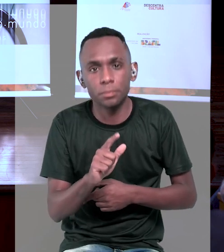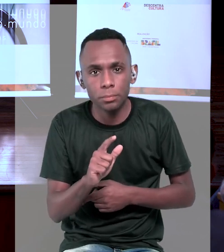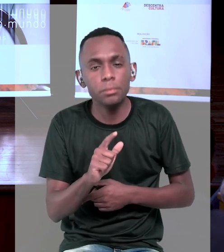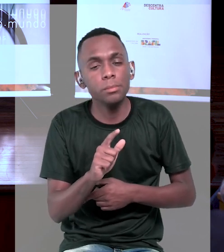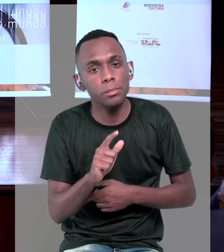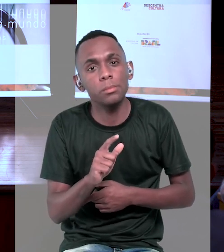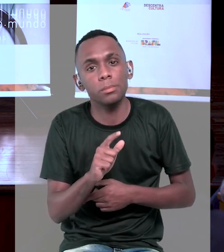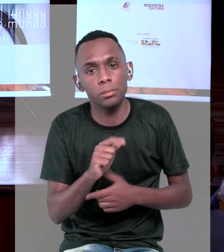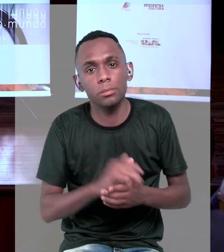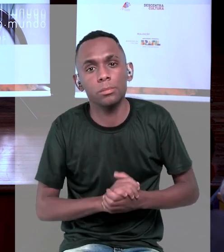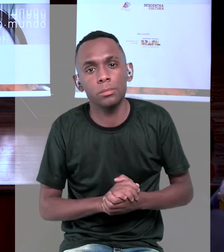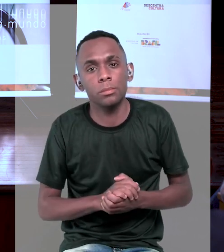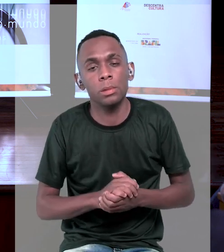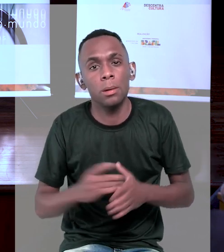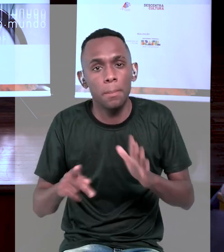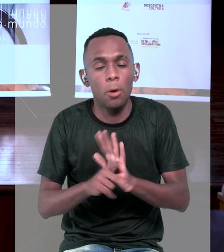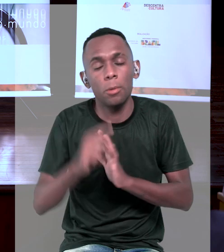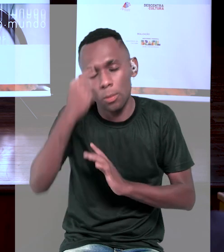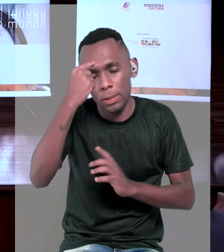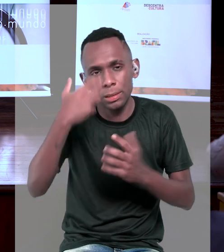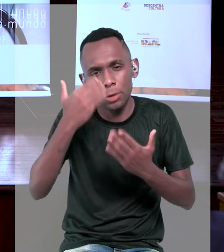do pensamento. Muito obrigado.